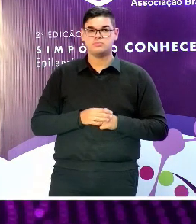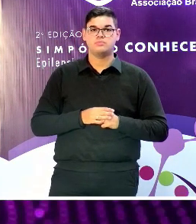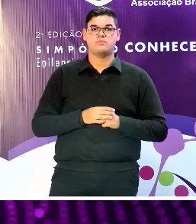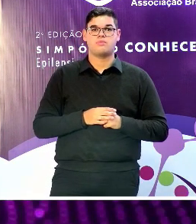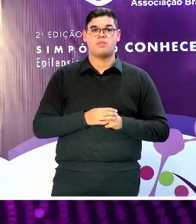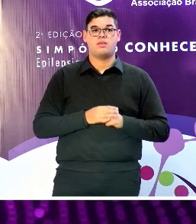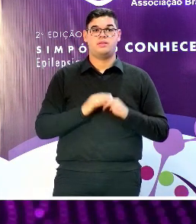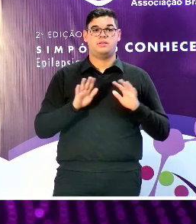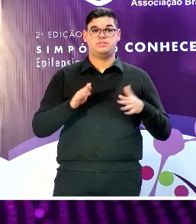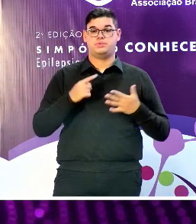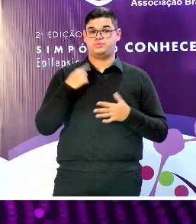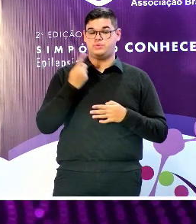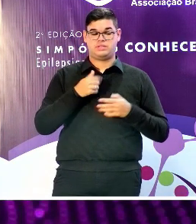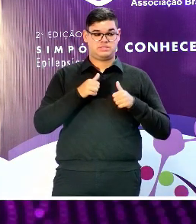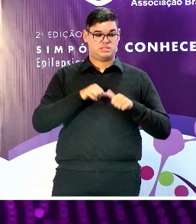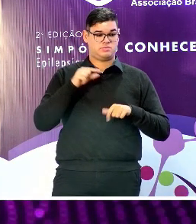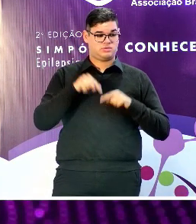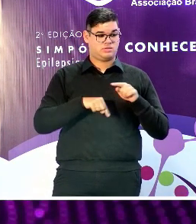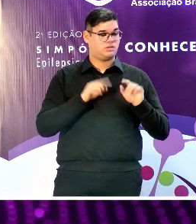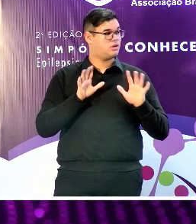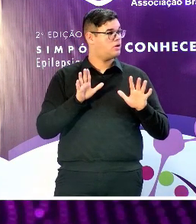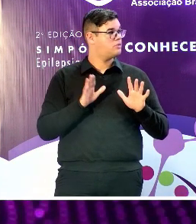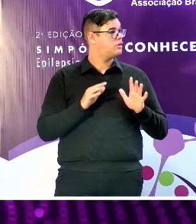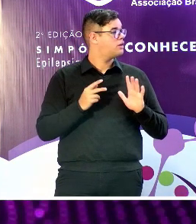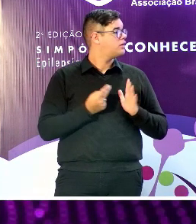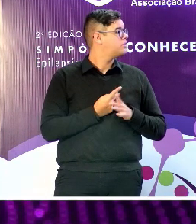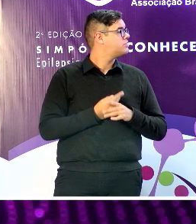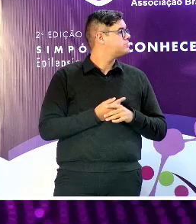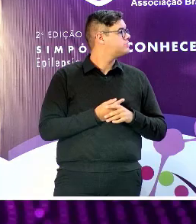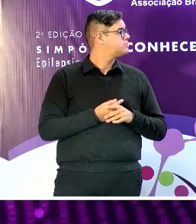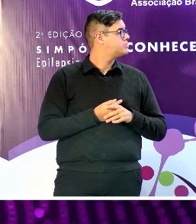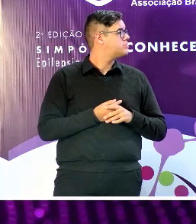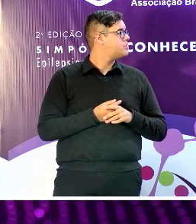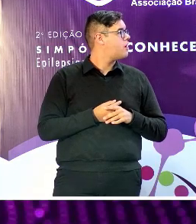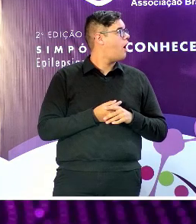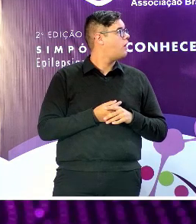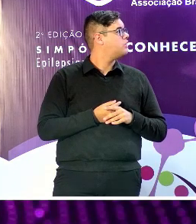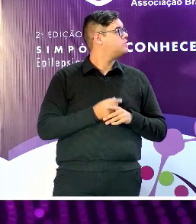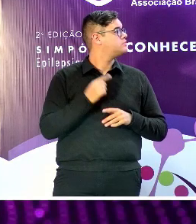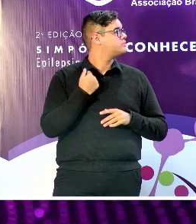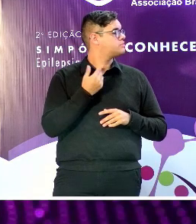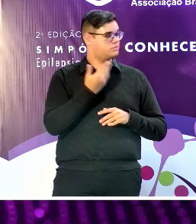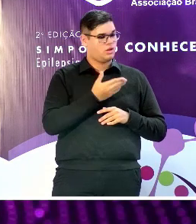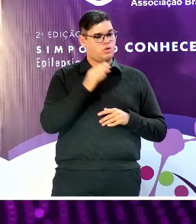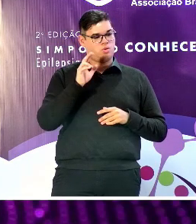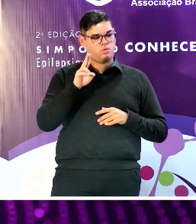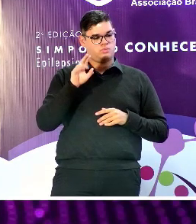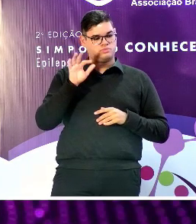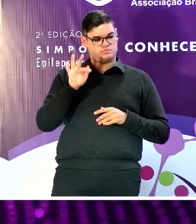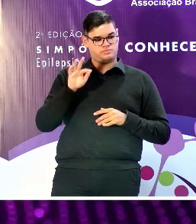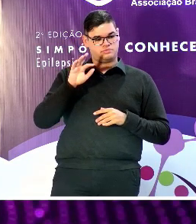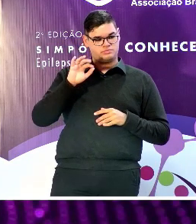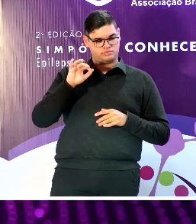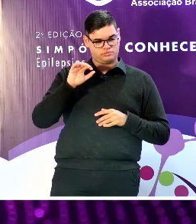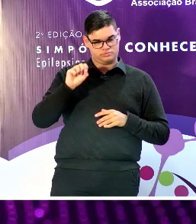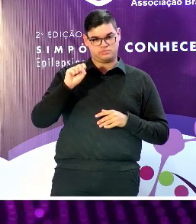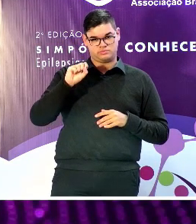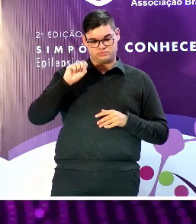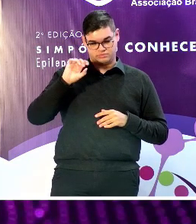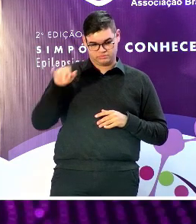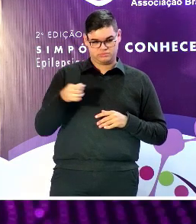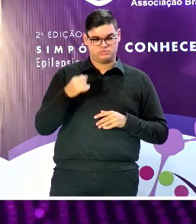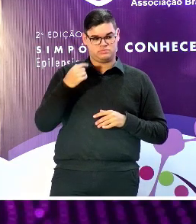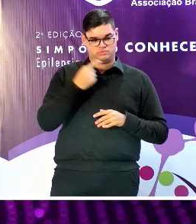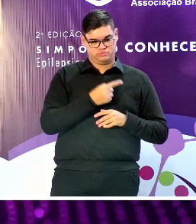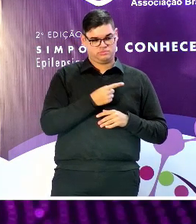Então, nós estamos aqui... Ai, apertei errado de novo. Na UFSJ, né, que é a Universidade Federal de São João